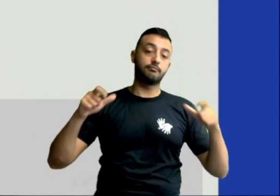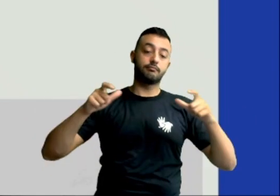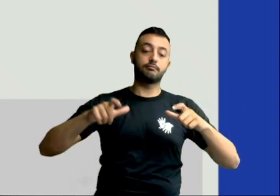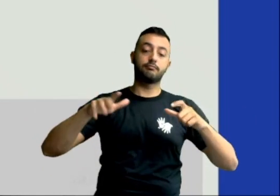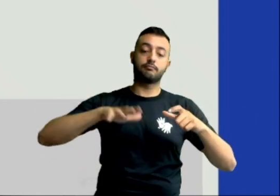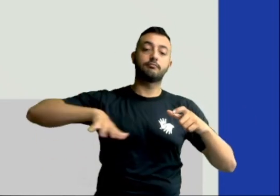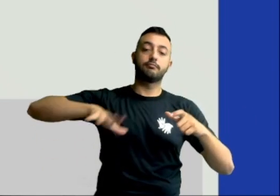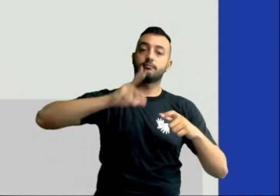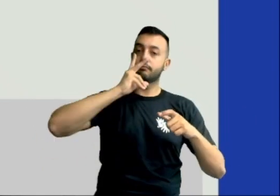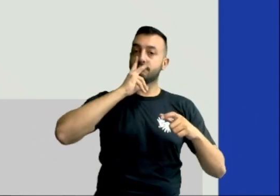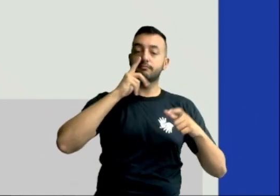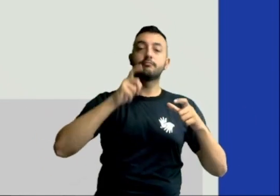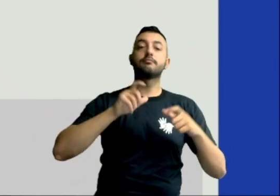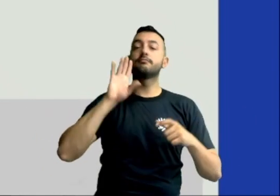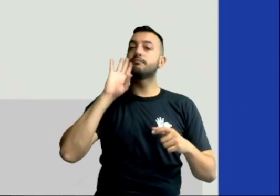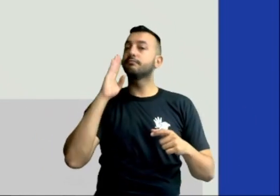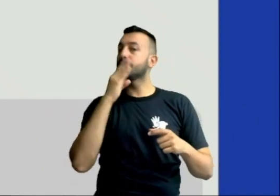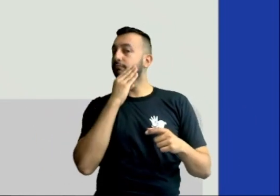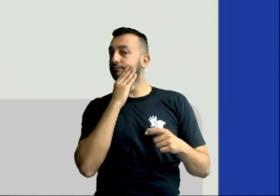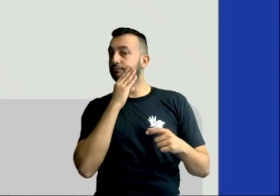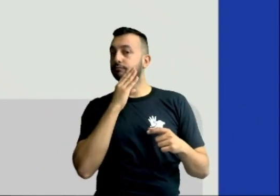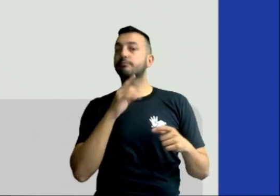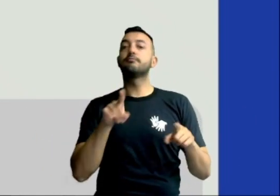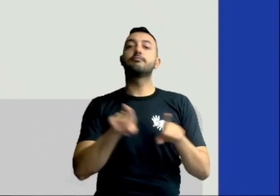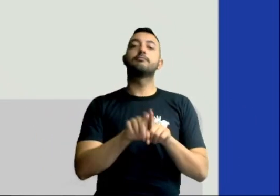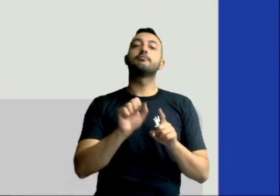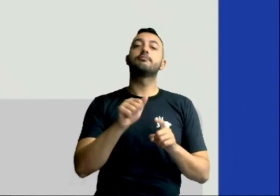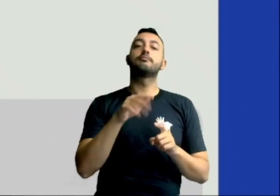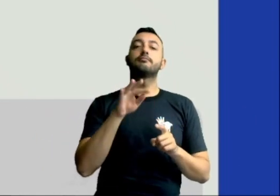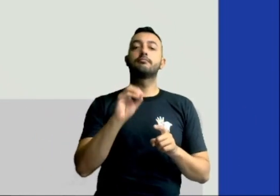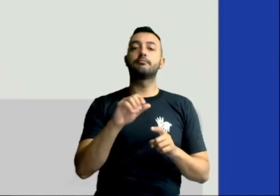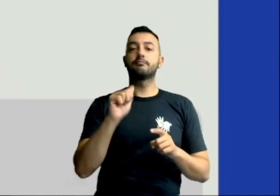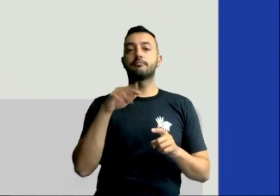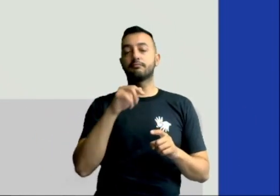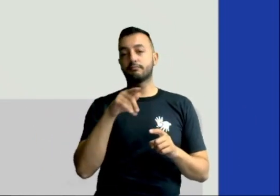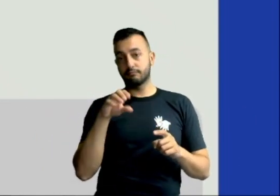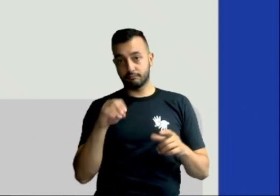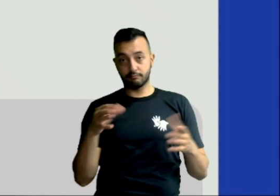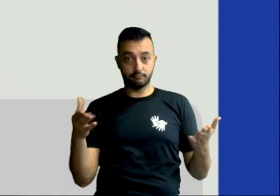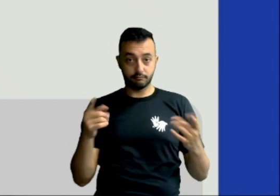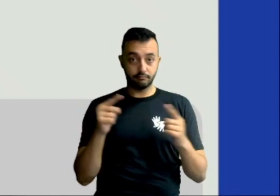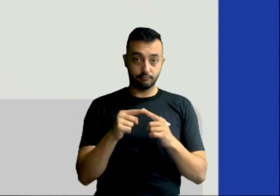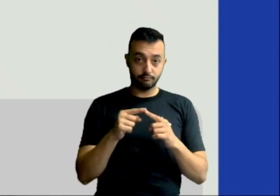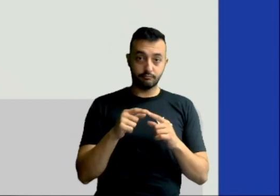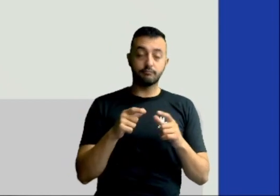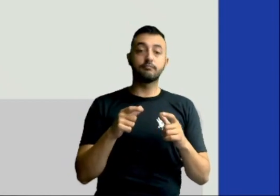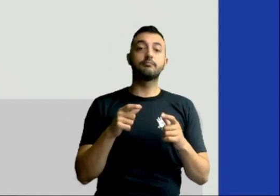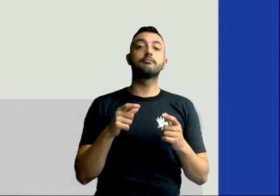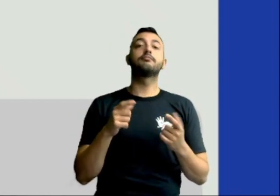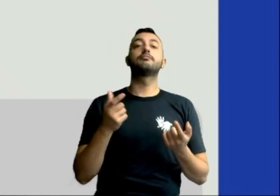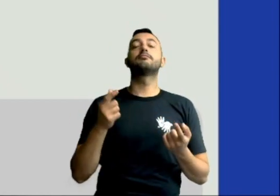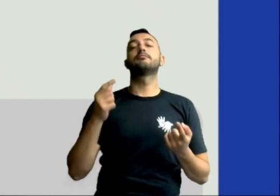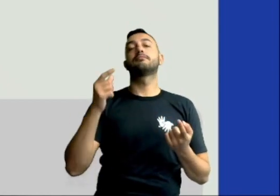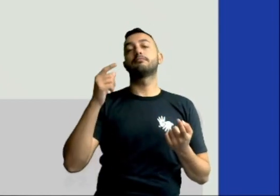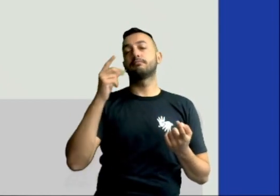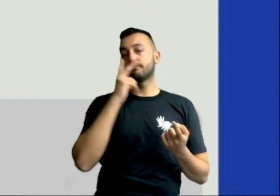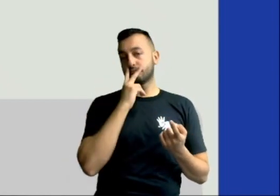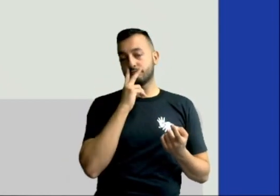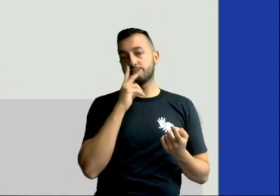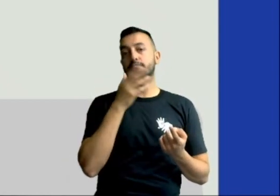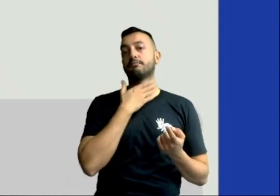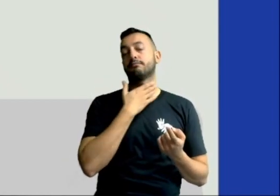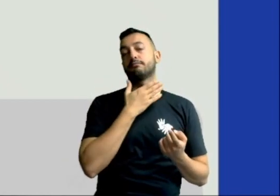Vitória abrange as freguesias de bezerros e são tão o que corresponde a hoje a Santo Antão pombos